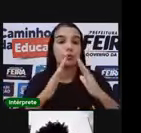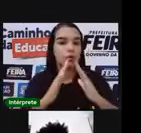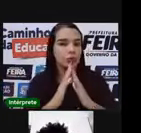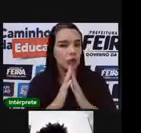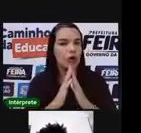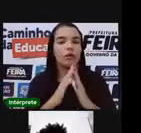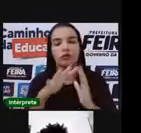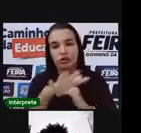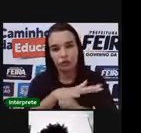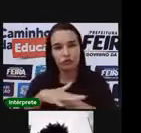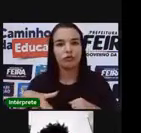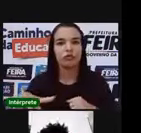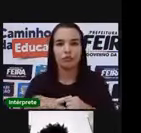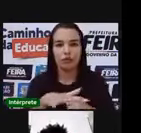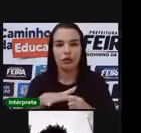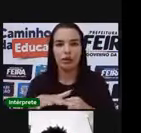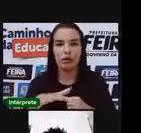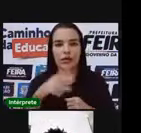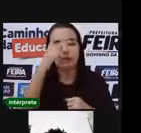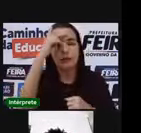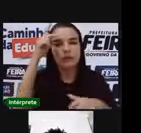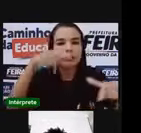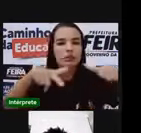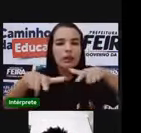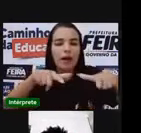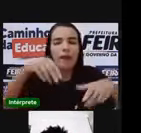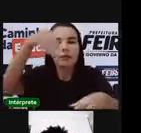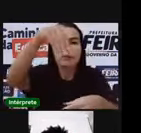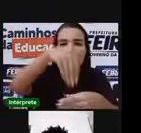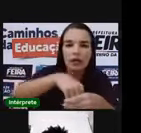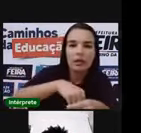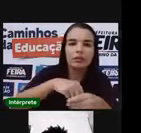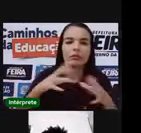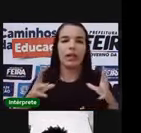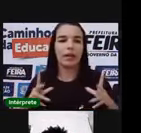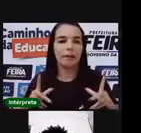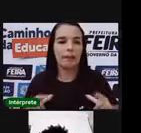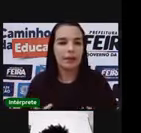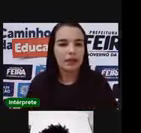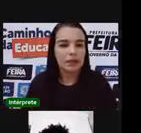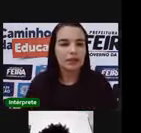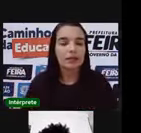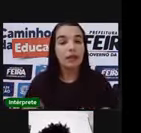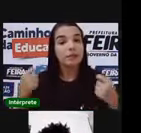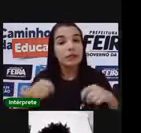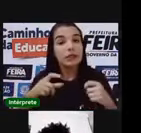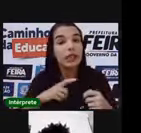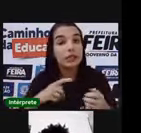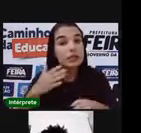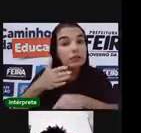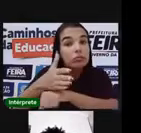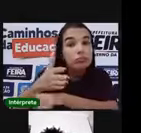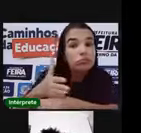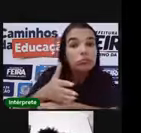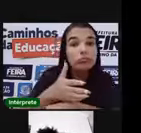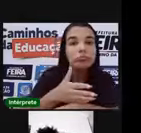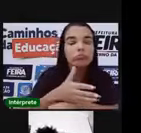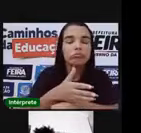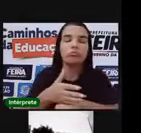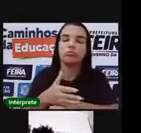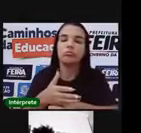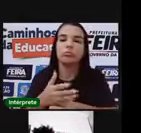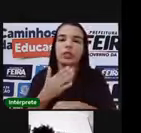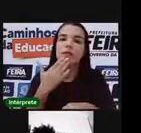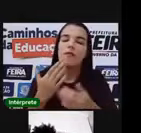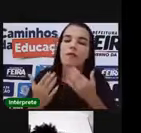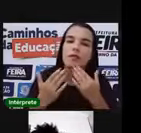maneira geral, não é, dos funcionários. Esse direito, esse acesso que a gente está tendo aqui, para conversar,